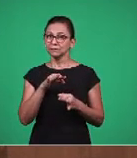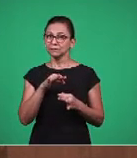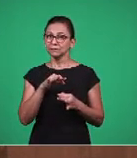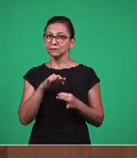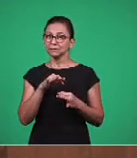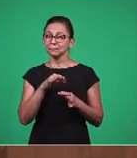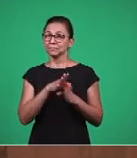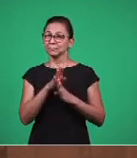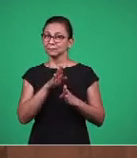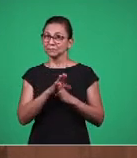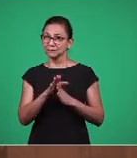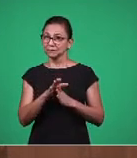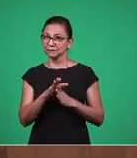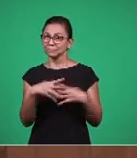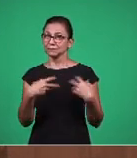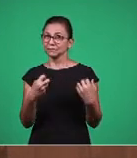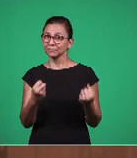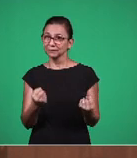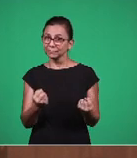preparada, portanto,